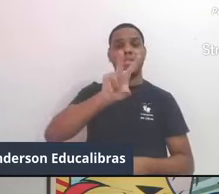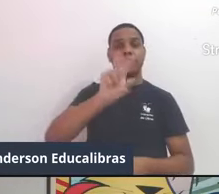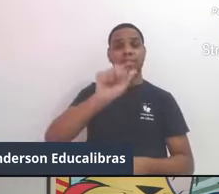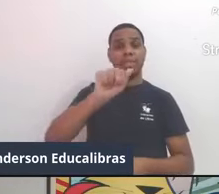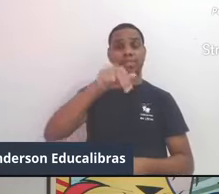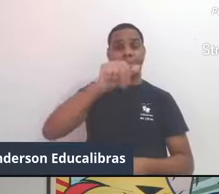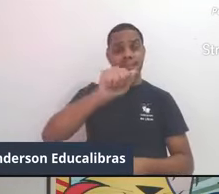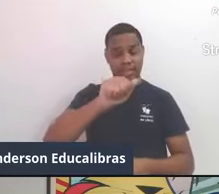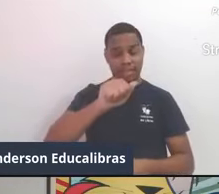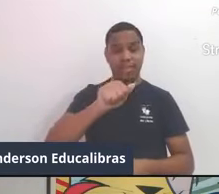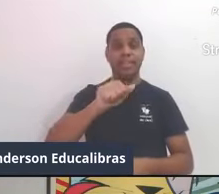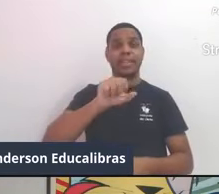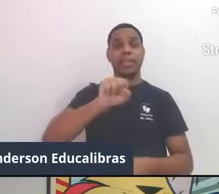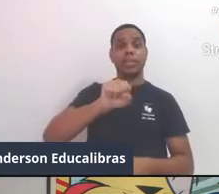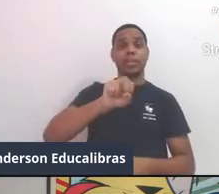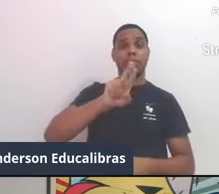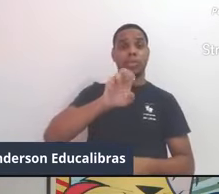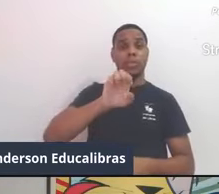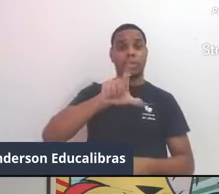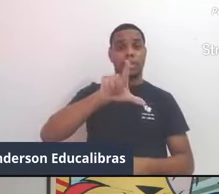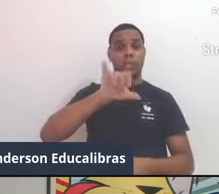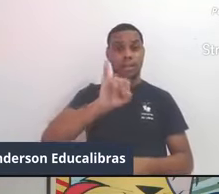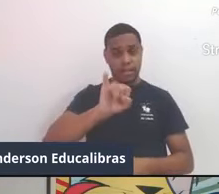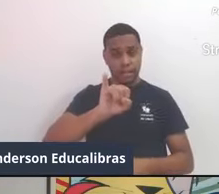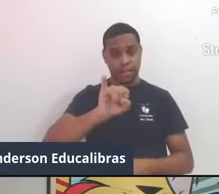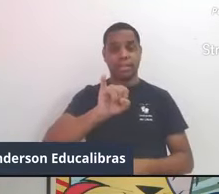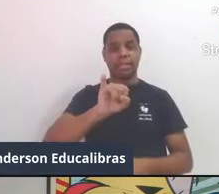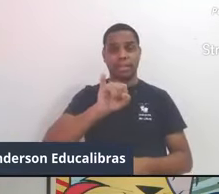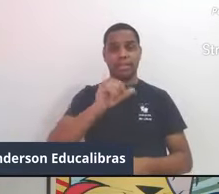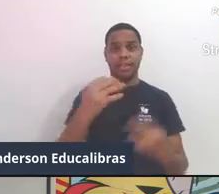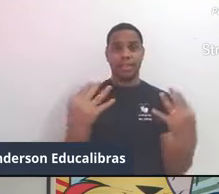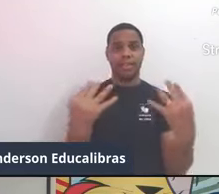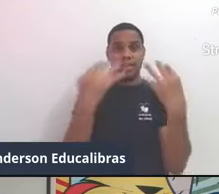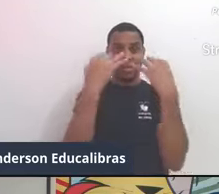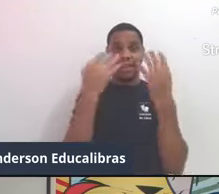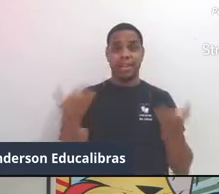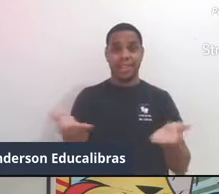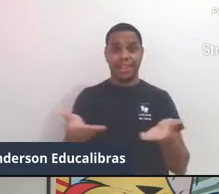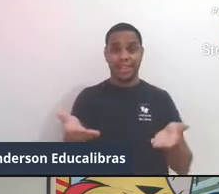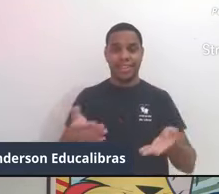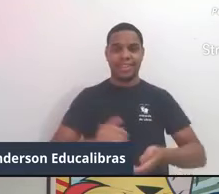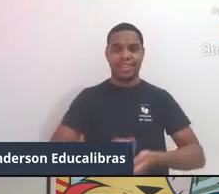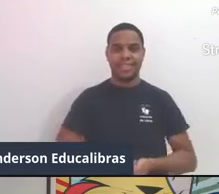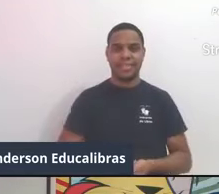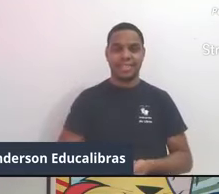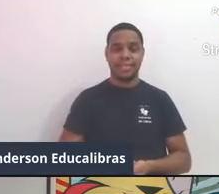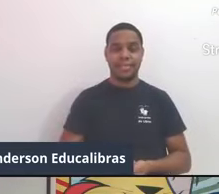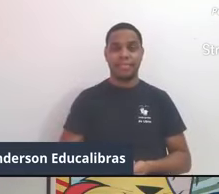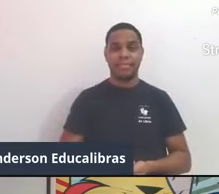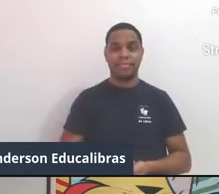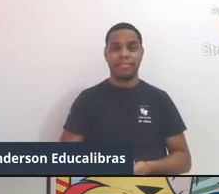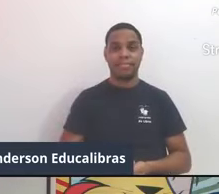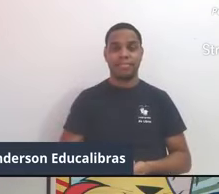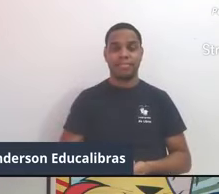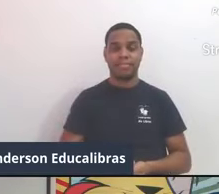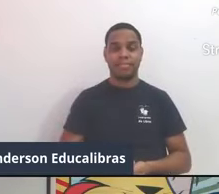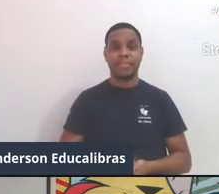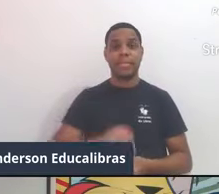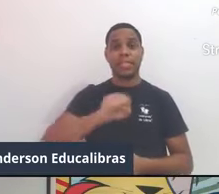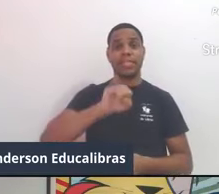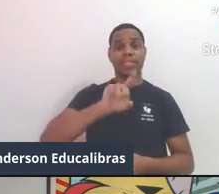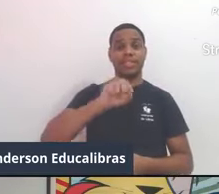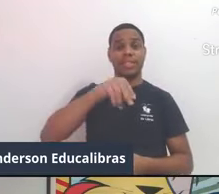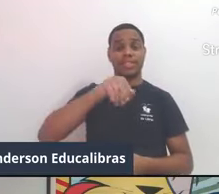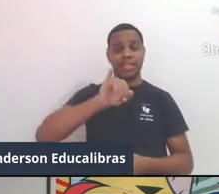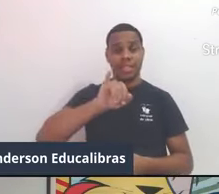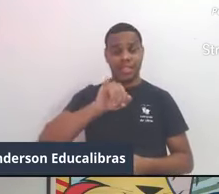a Sueli e a Gunes, chega para mim, por favor. O Sidney Tobias,